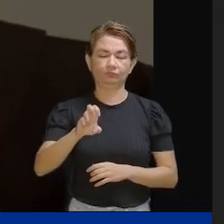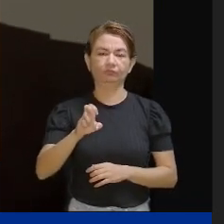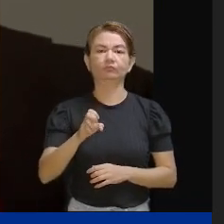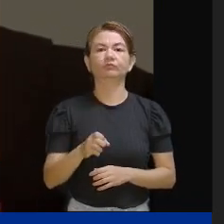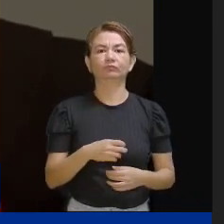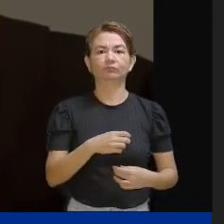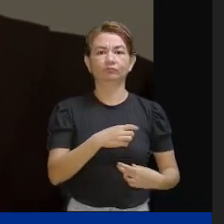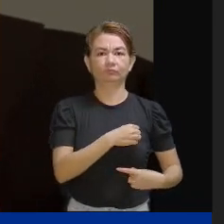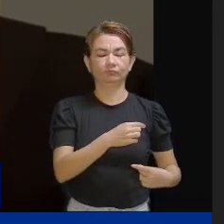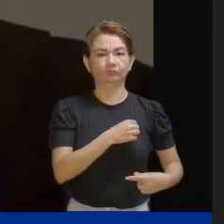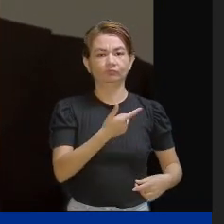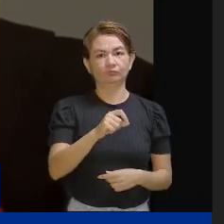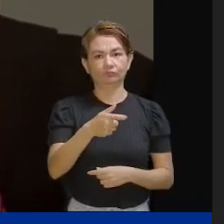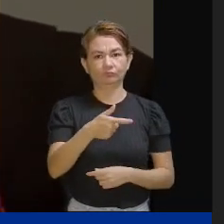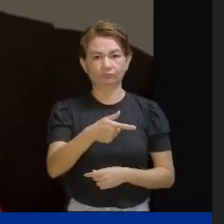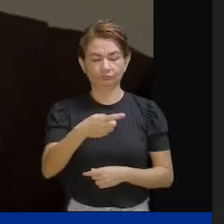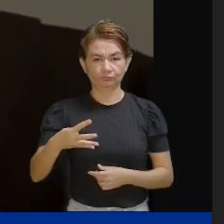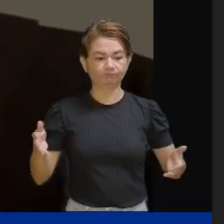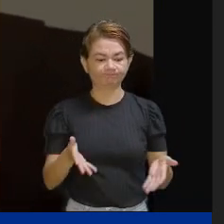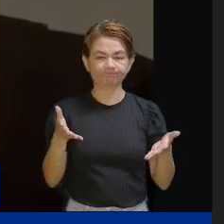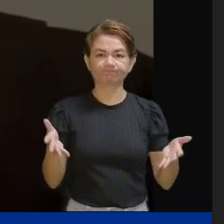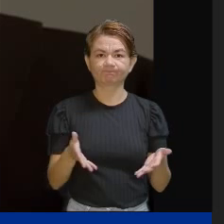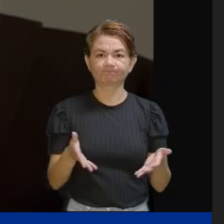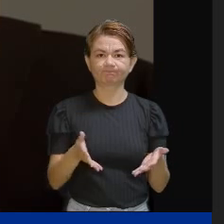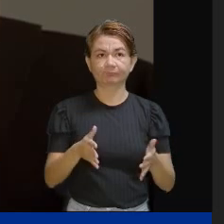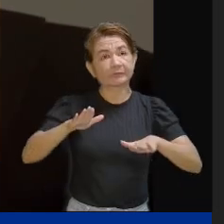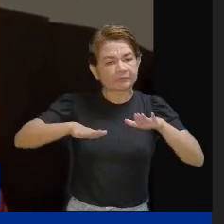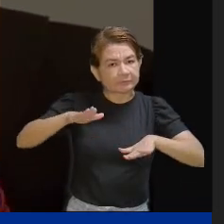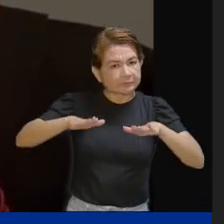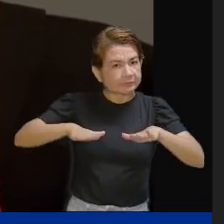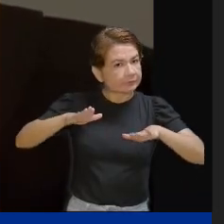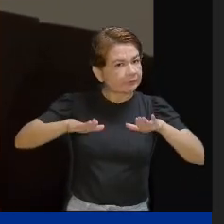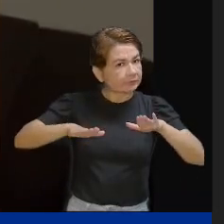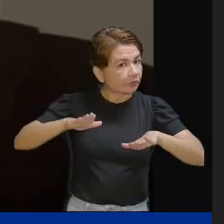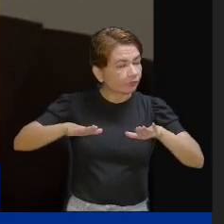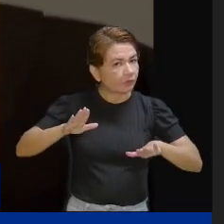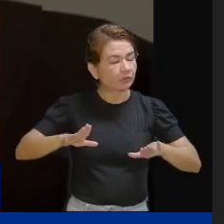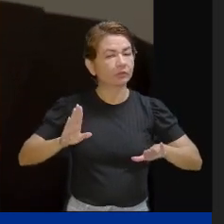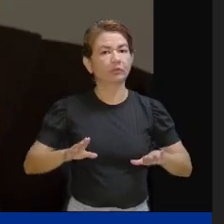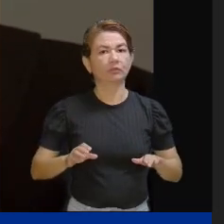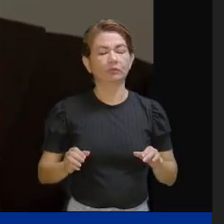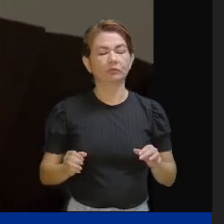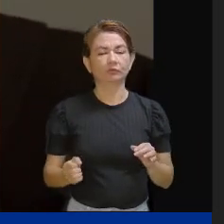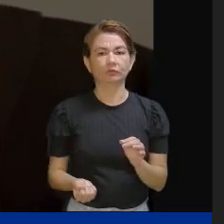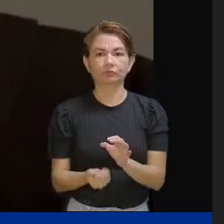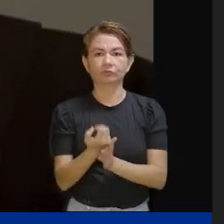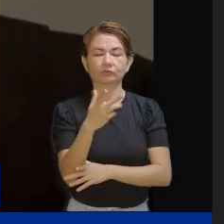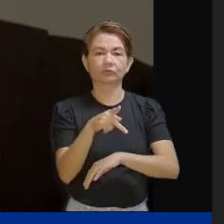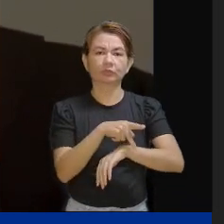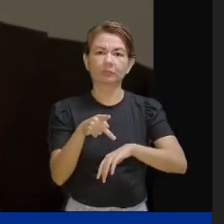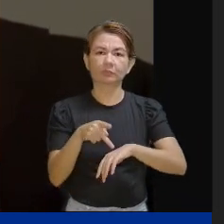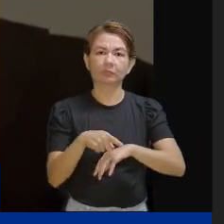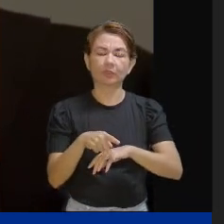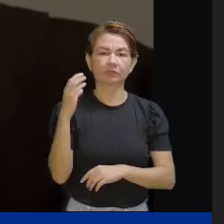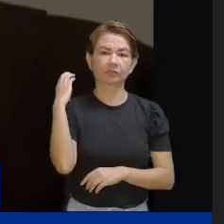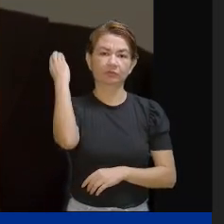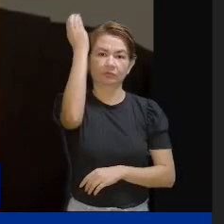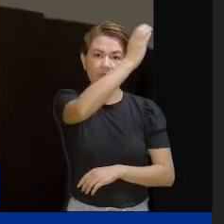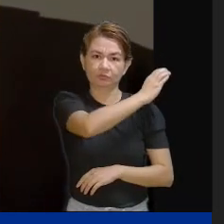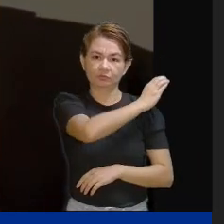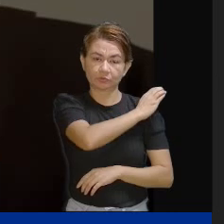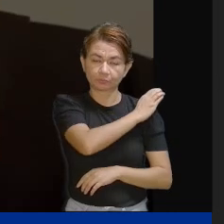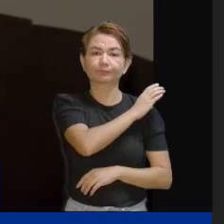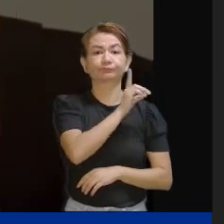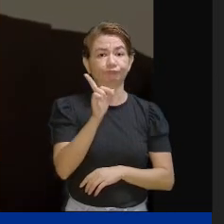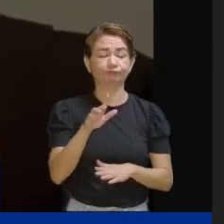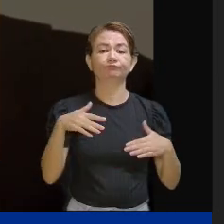2024, mídia promovendo suposta inauguração da Praça Conceição.